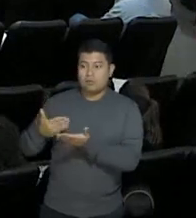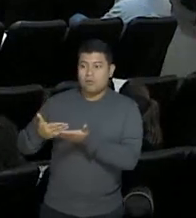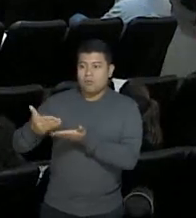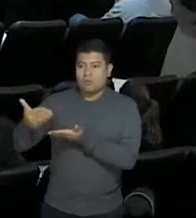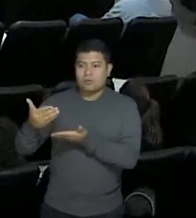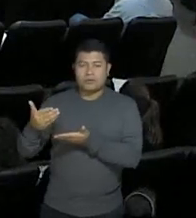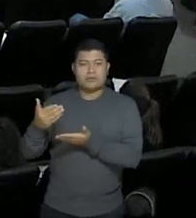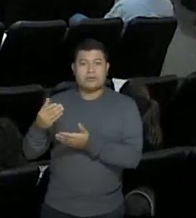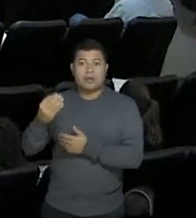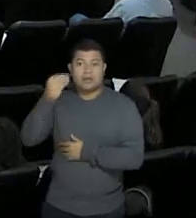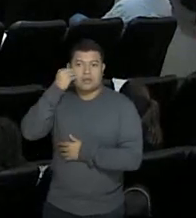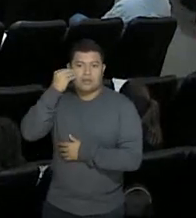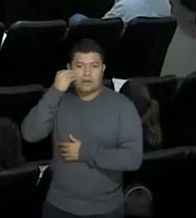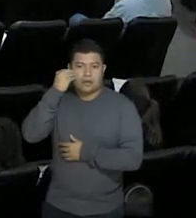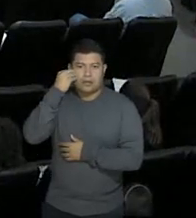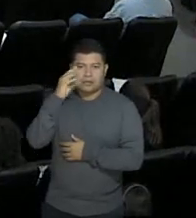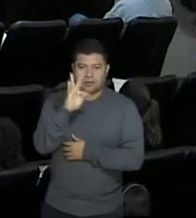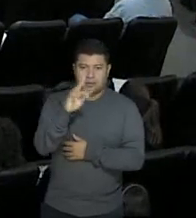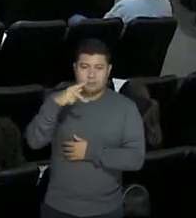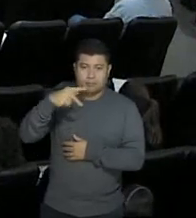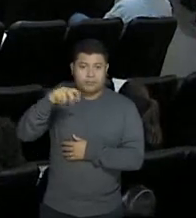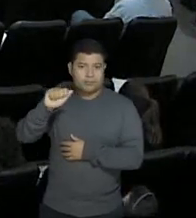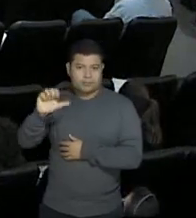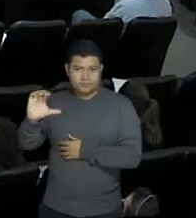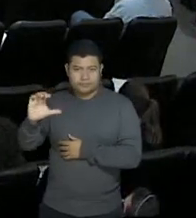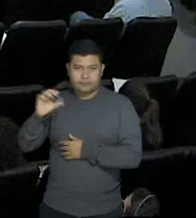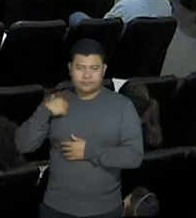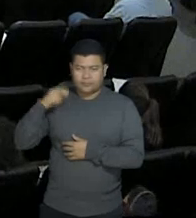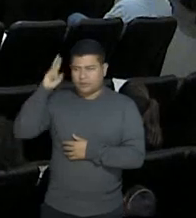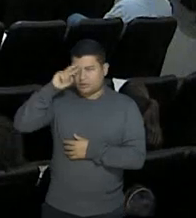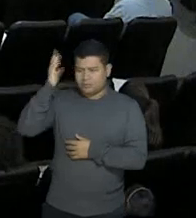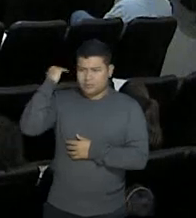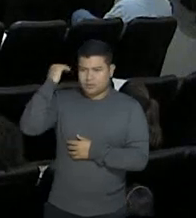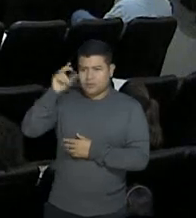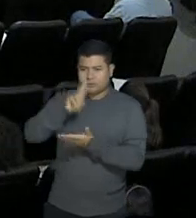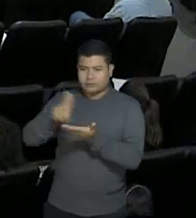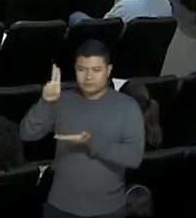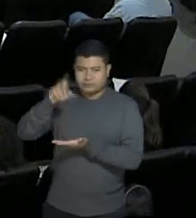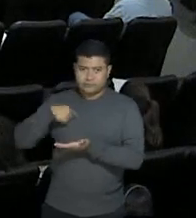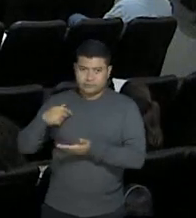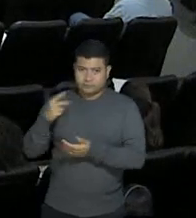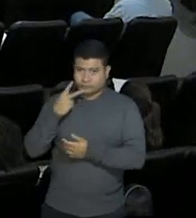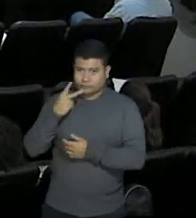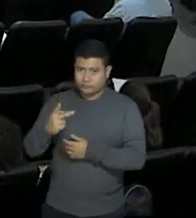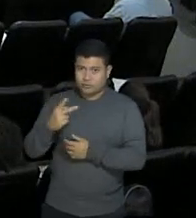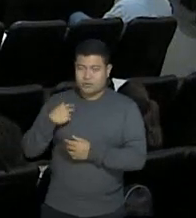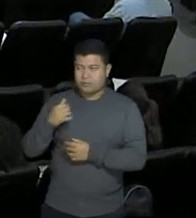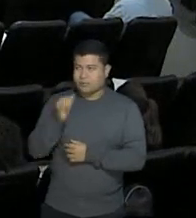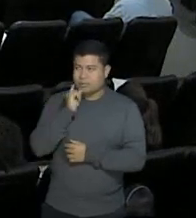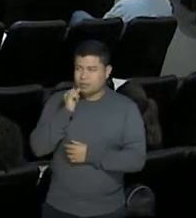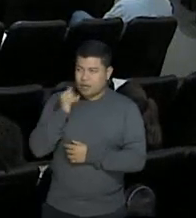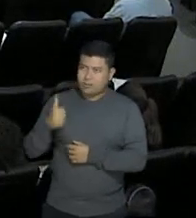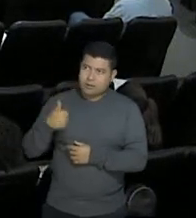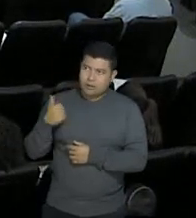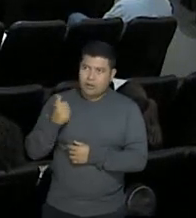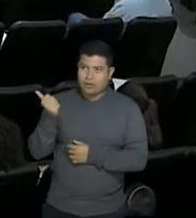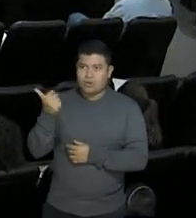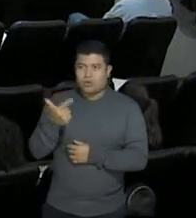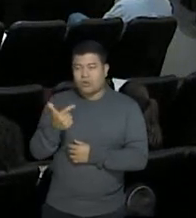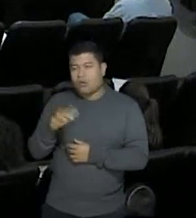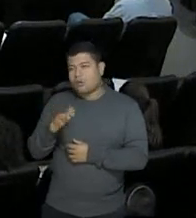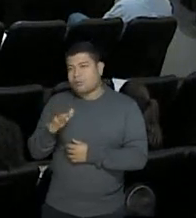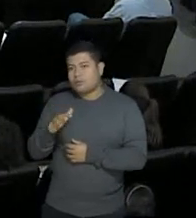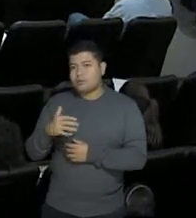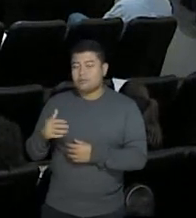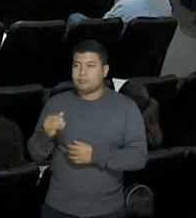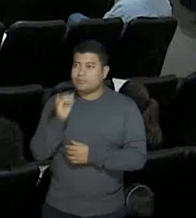que, na faculdade, tinha uma questão de que eles falavam da maturação do corpo caloso, 12 anos por volta. Uma criança de